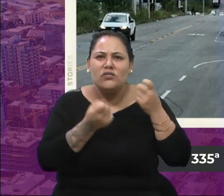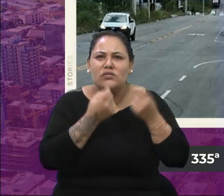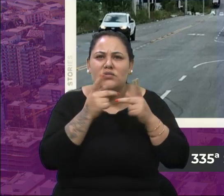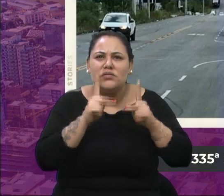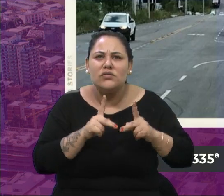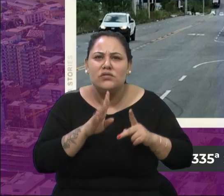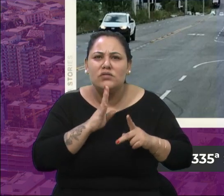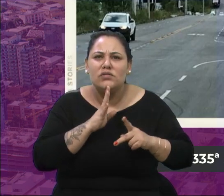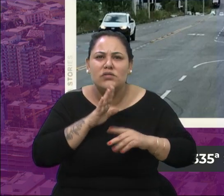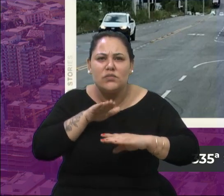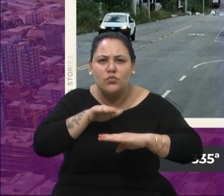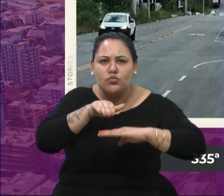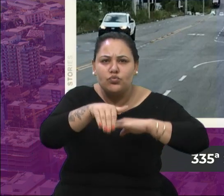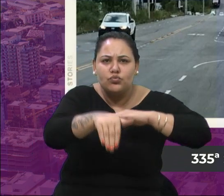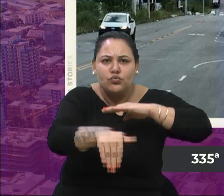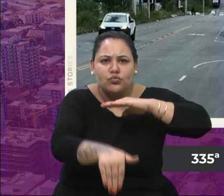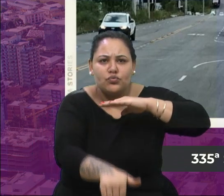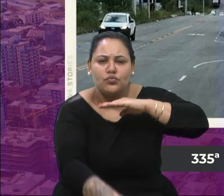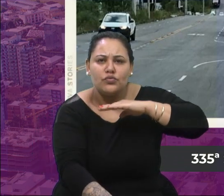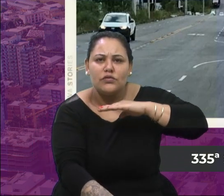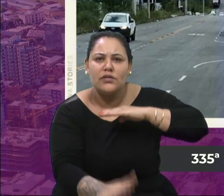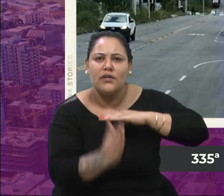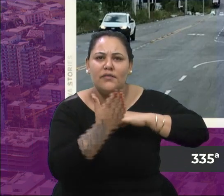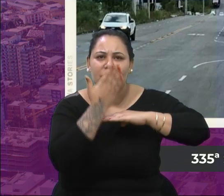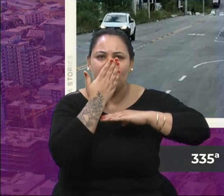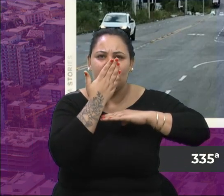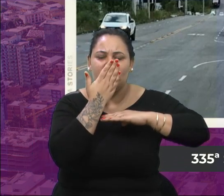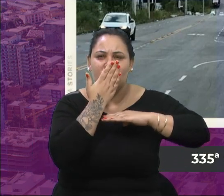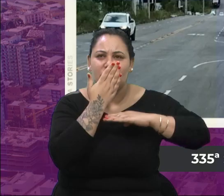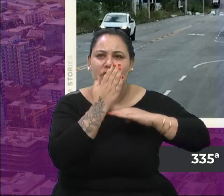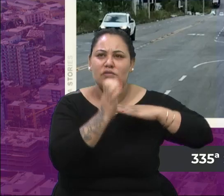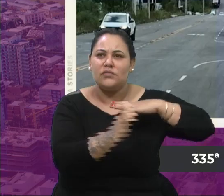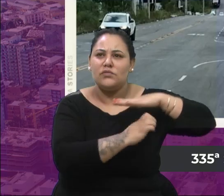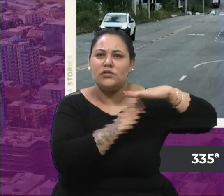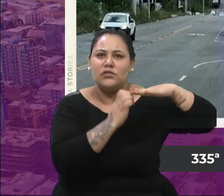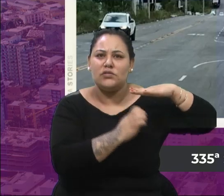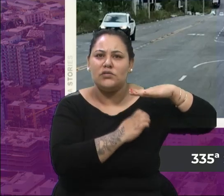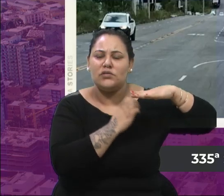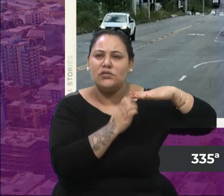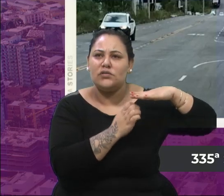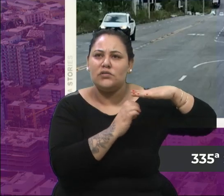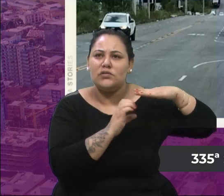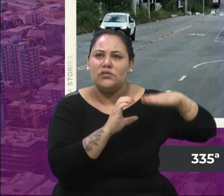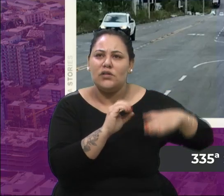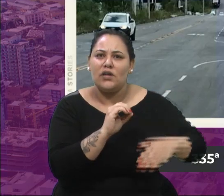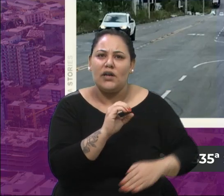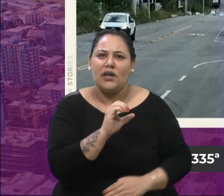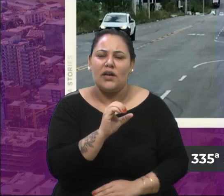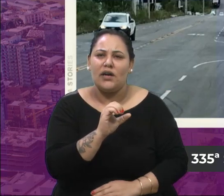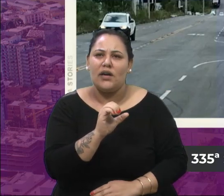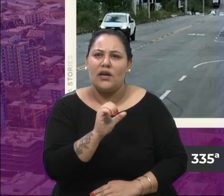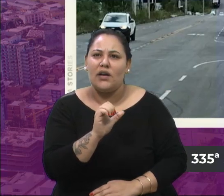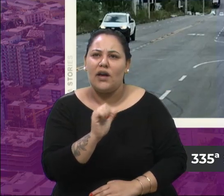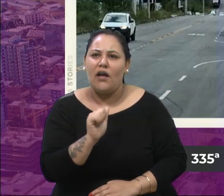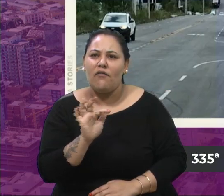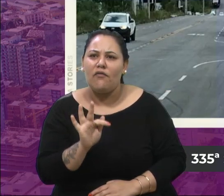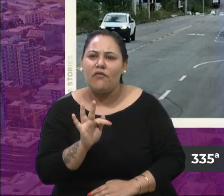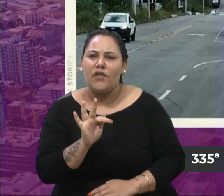frente da CAF, que é da Cooperativa de Agricultores